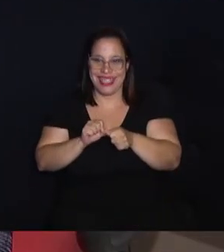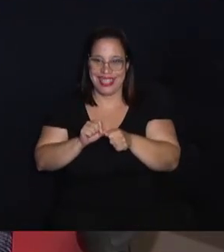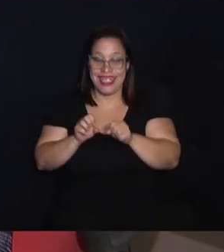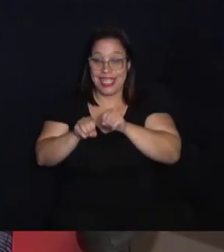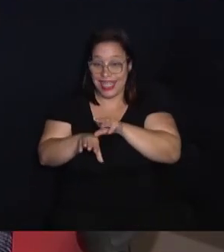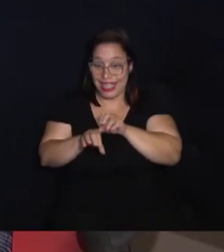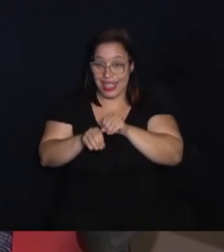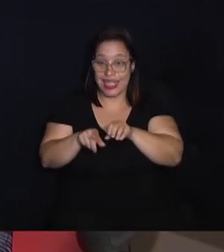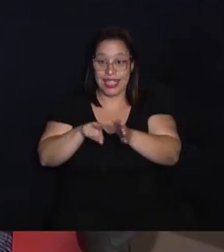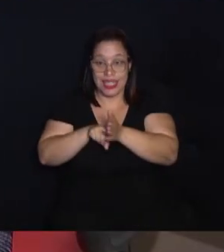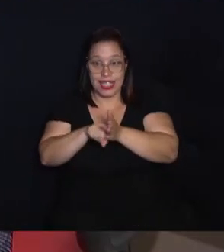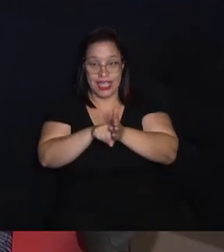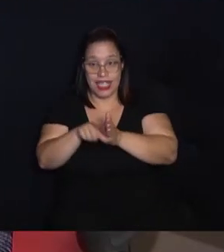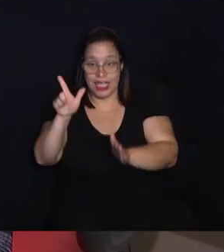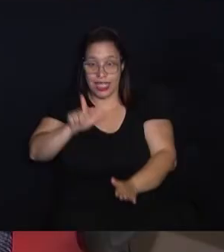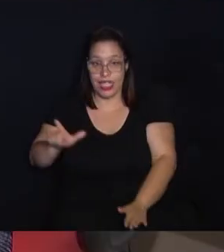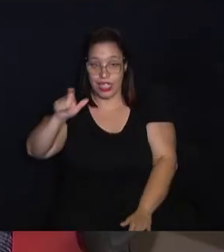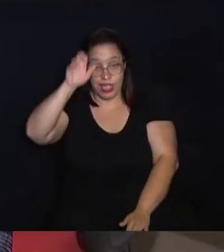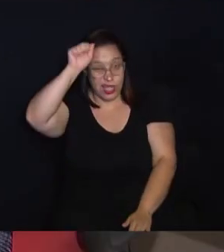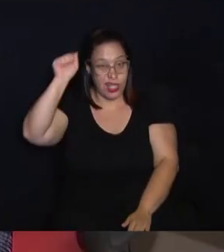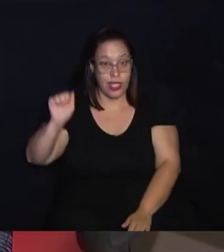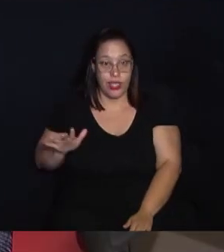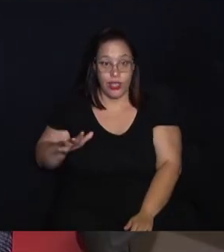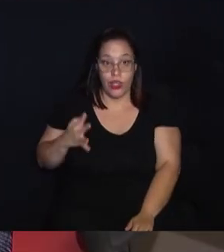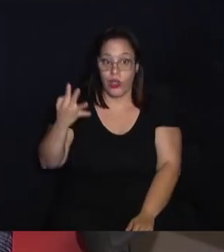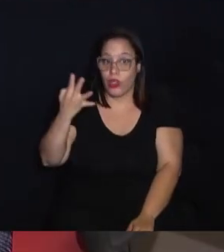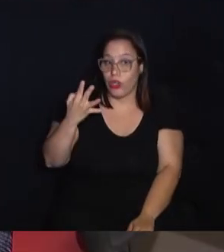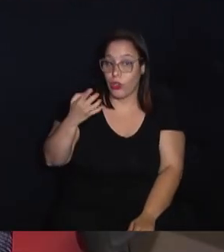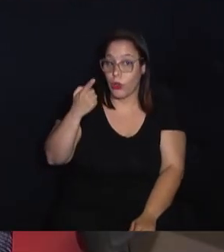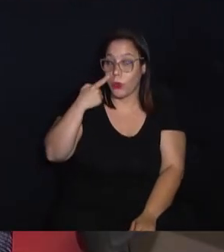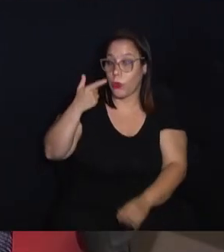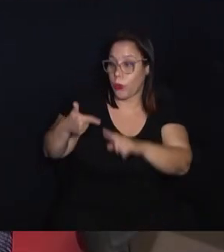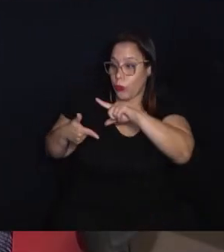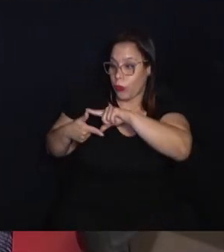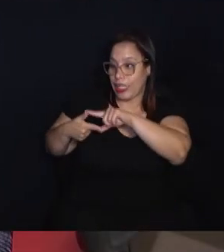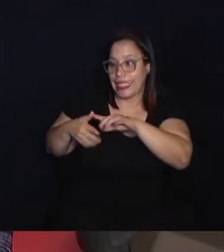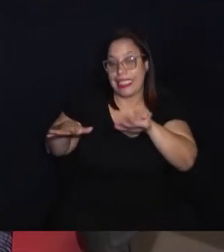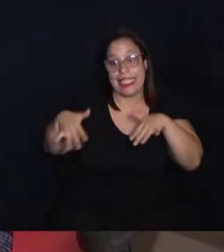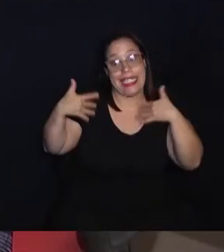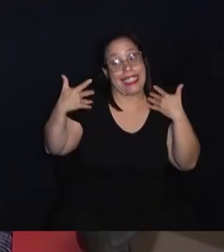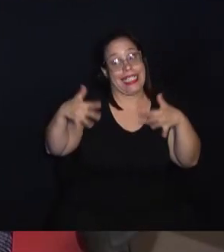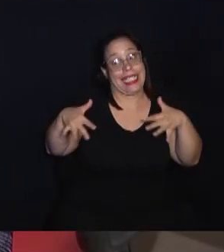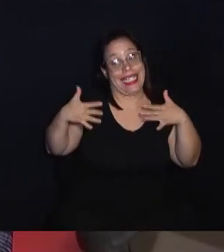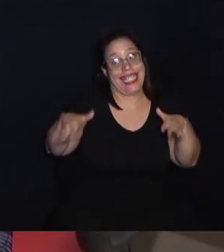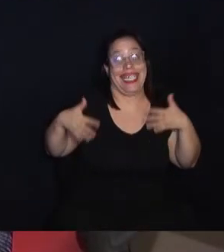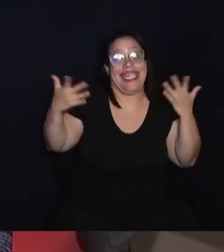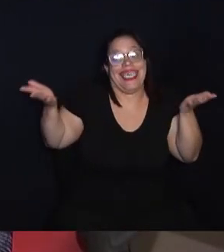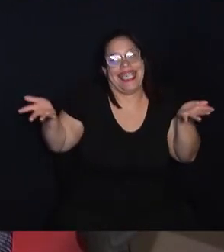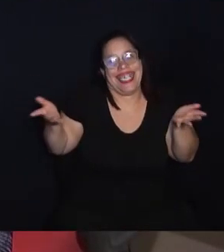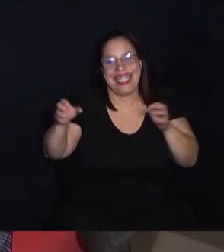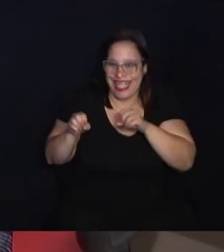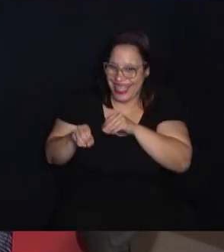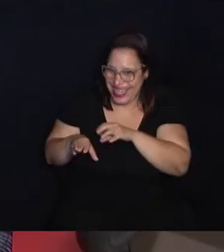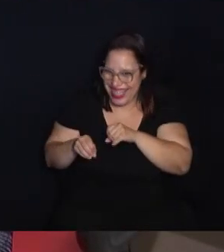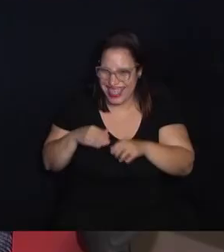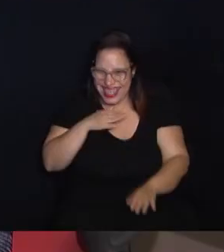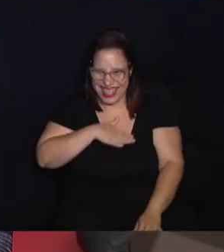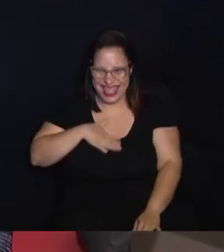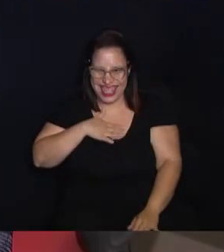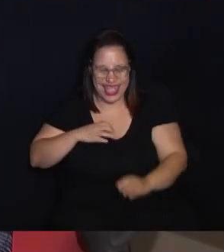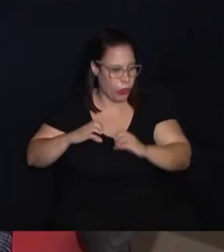ensinar, pesquisar literaturas africanas. Bom, eu tenho esse quadro que é o De Olho na Educação, sou suspeito para falar sobre isso, né? Sobre educação, que realmente